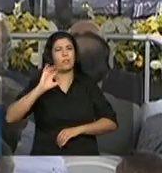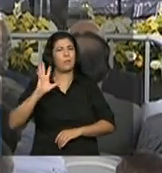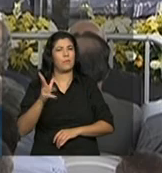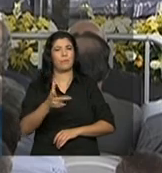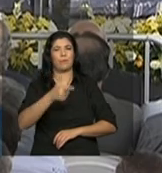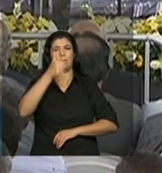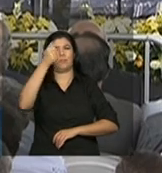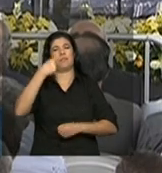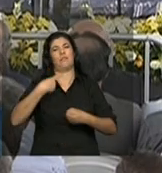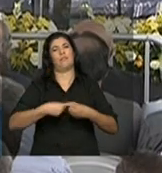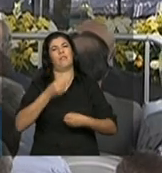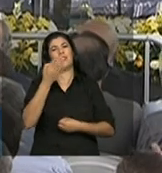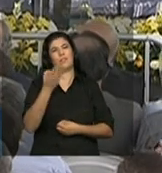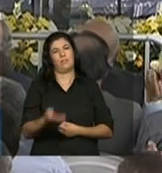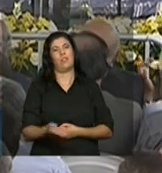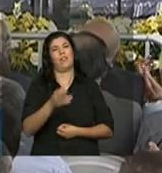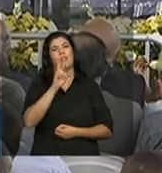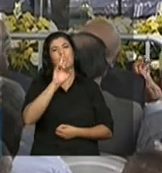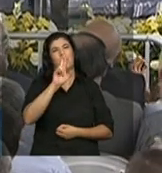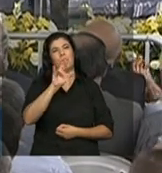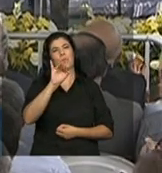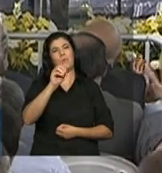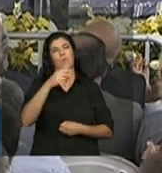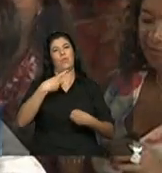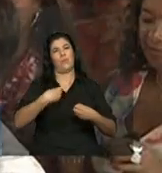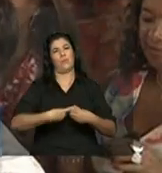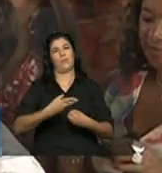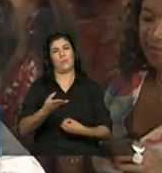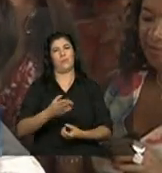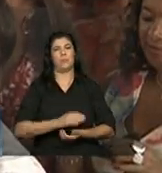cidade. Ele disse...